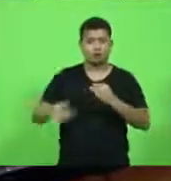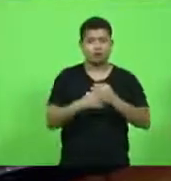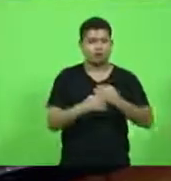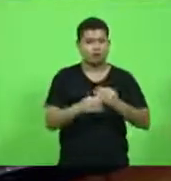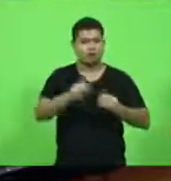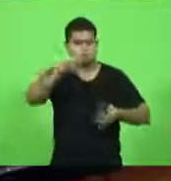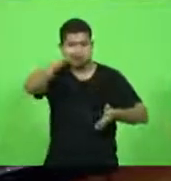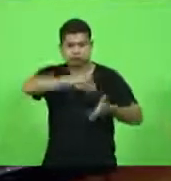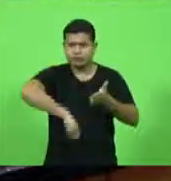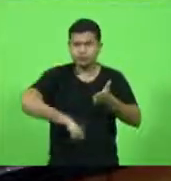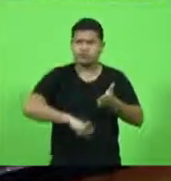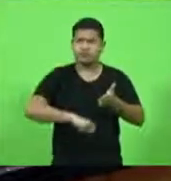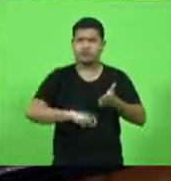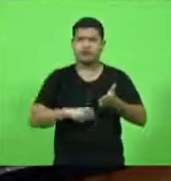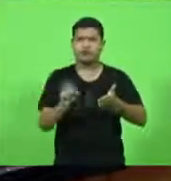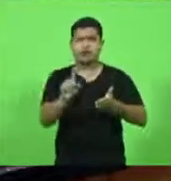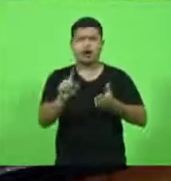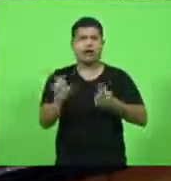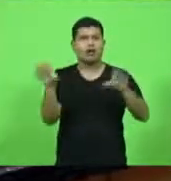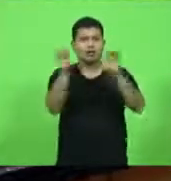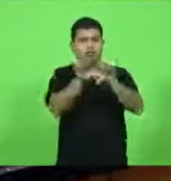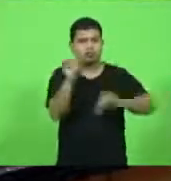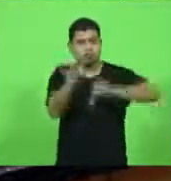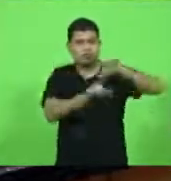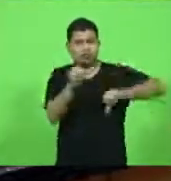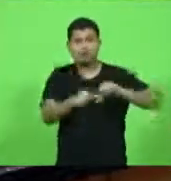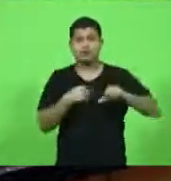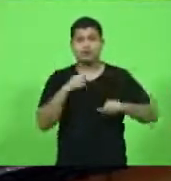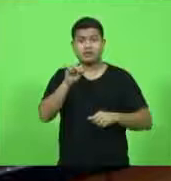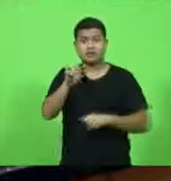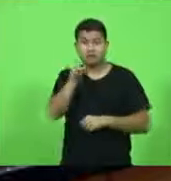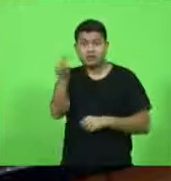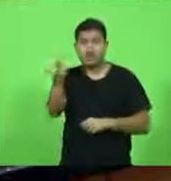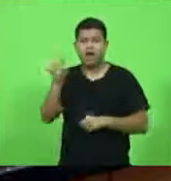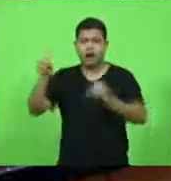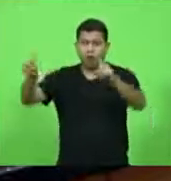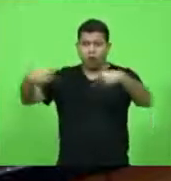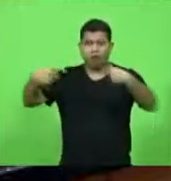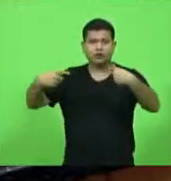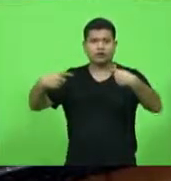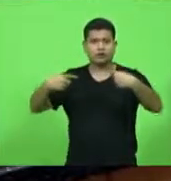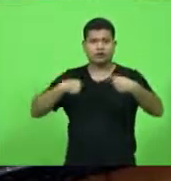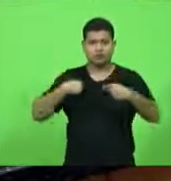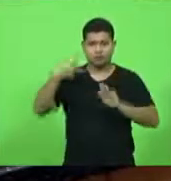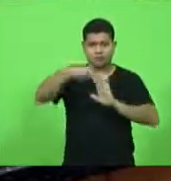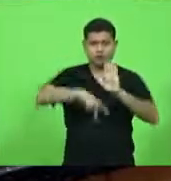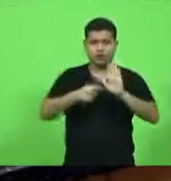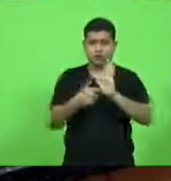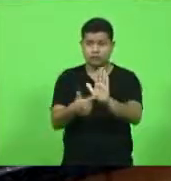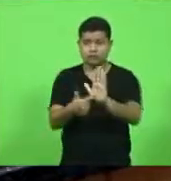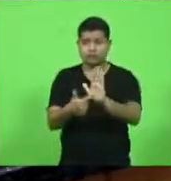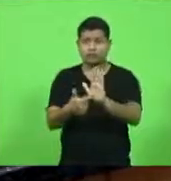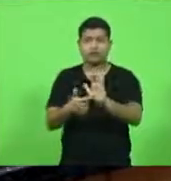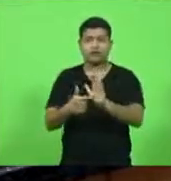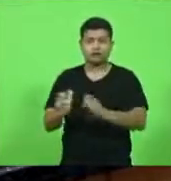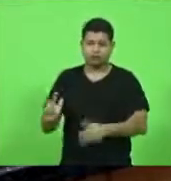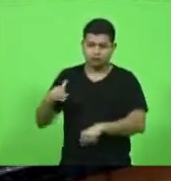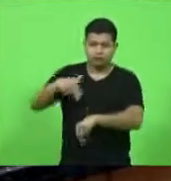não. Se você é contra o meu projeto, traz ele aqui e discute ele aqui dentro. Vota não